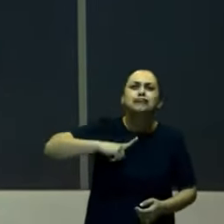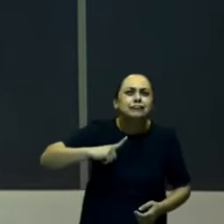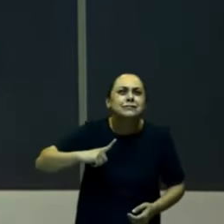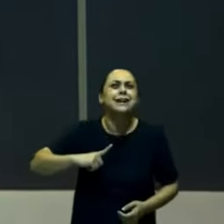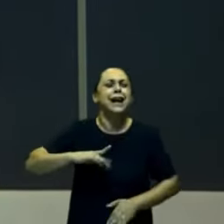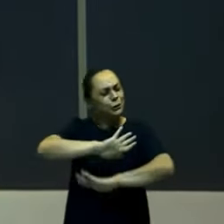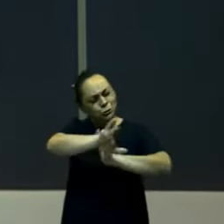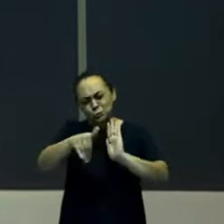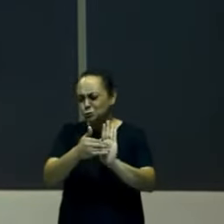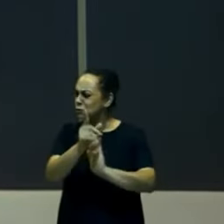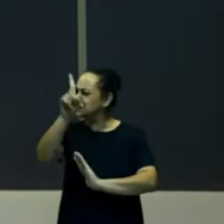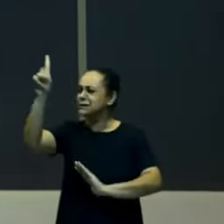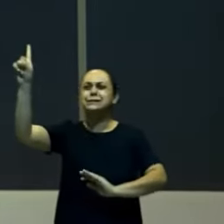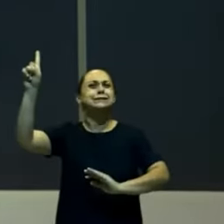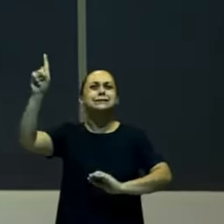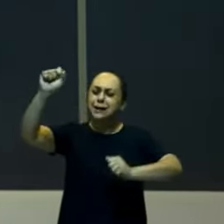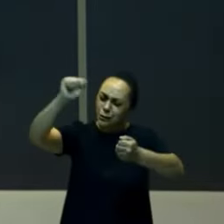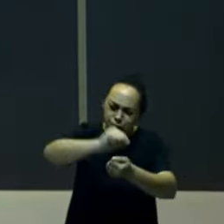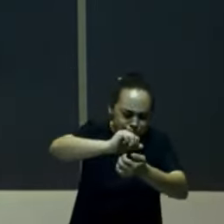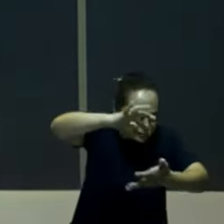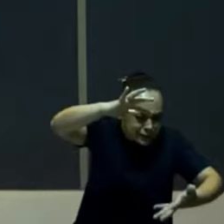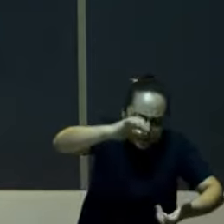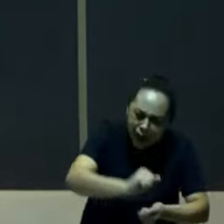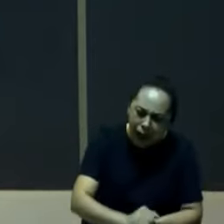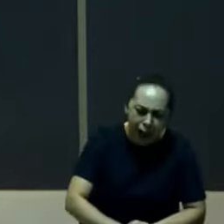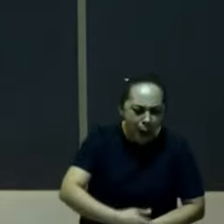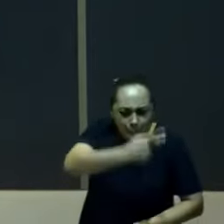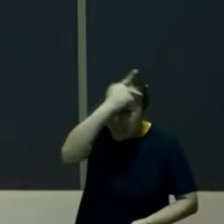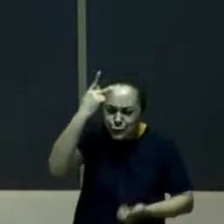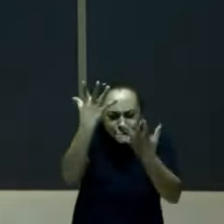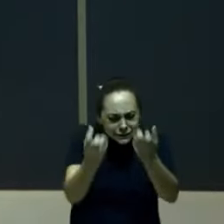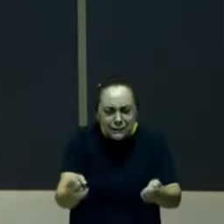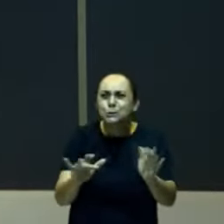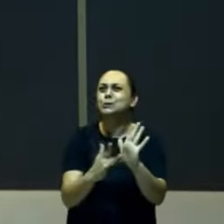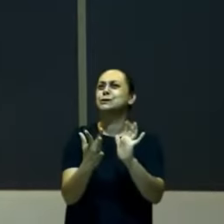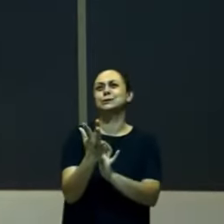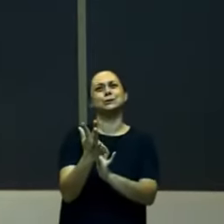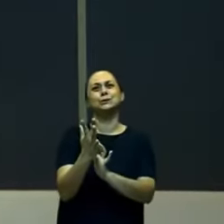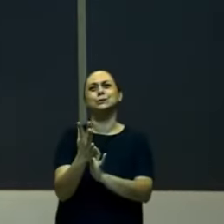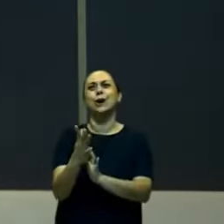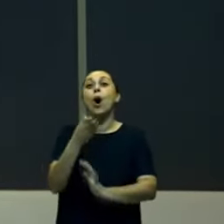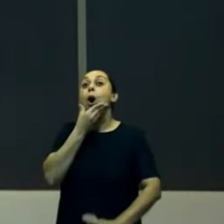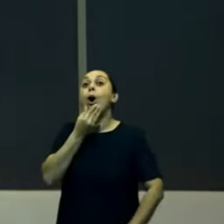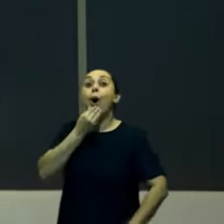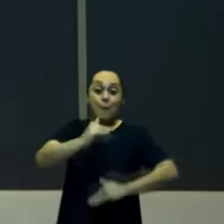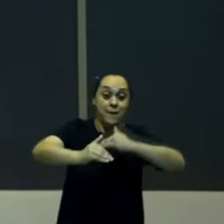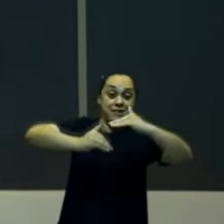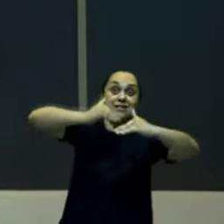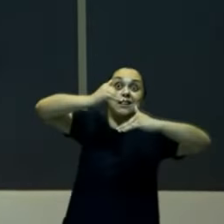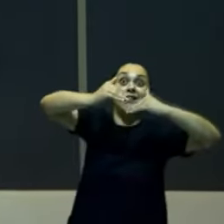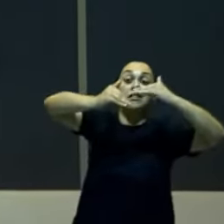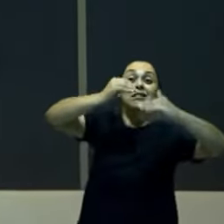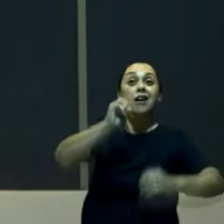ali, tantas almas que se renderam, tantos obreiros que ali foram construídos naquela igreja.